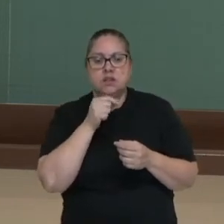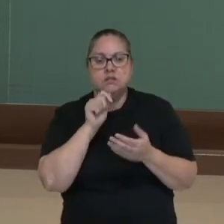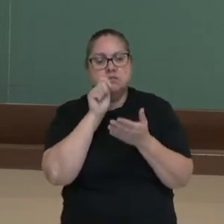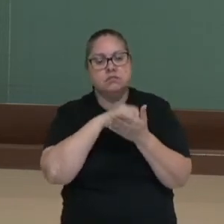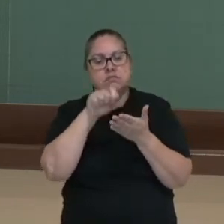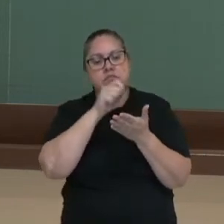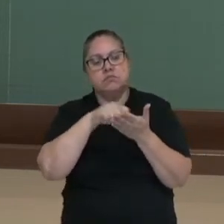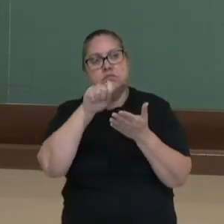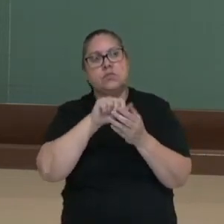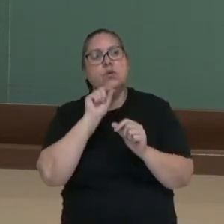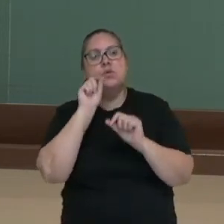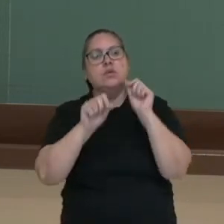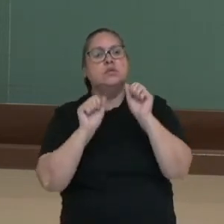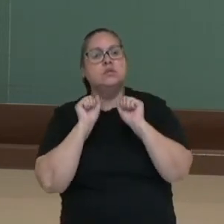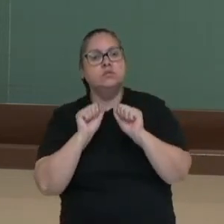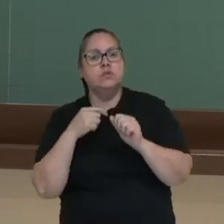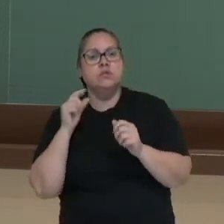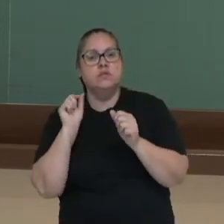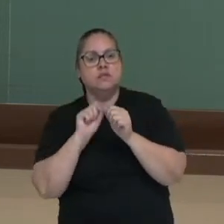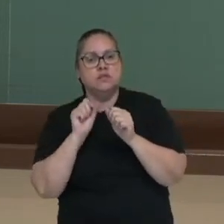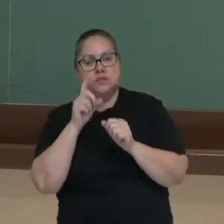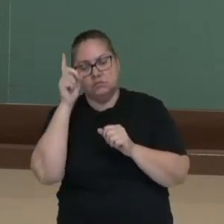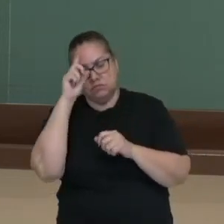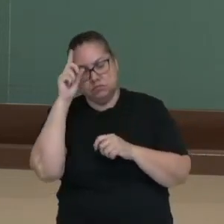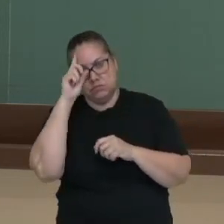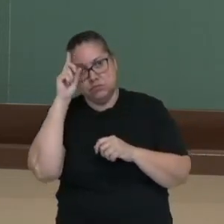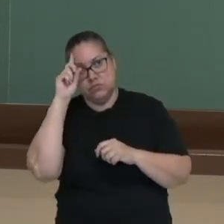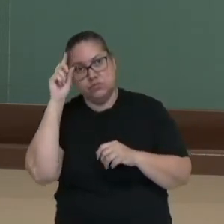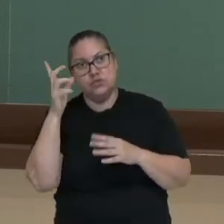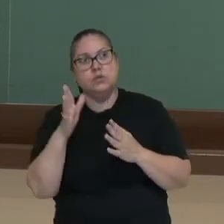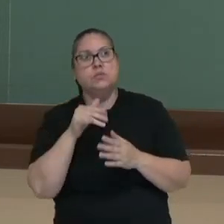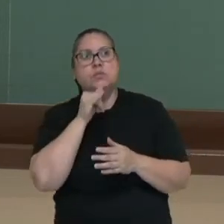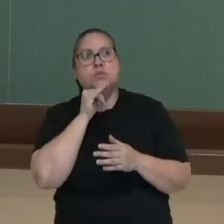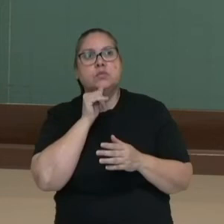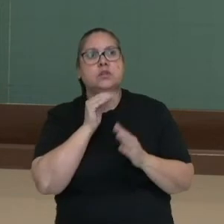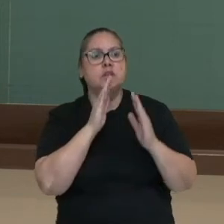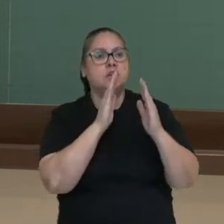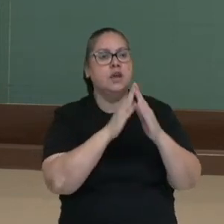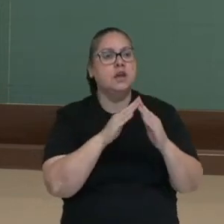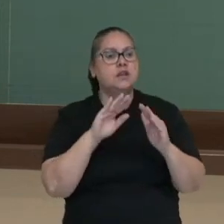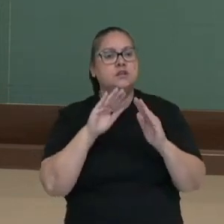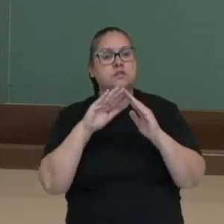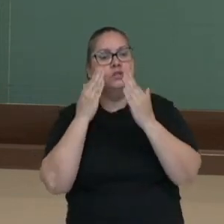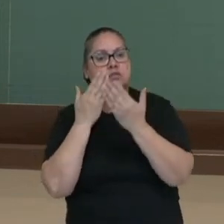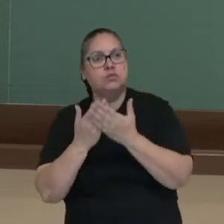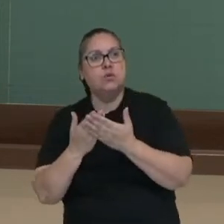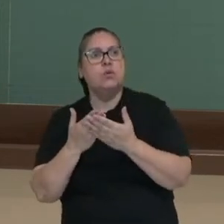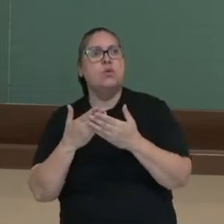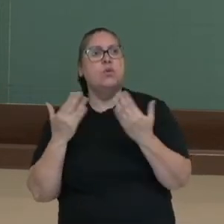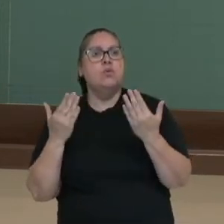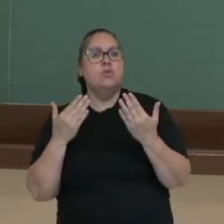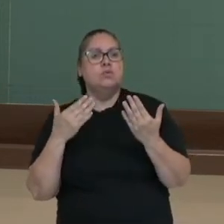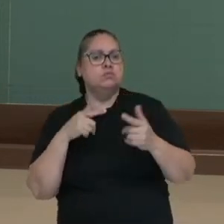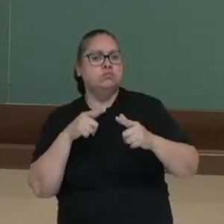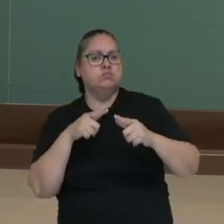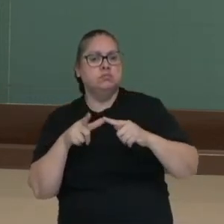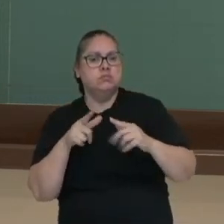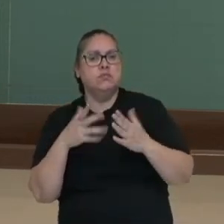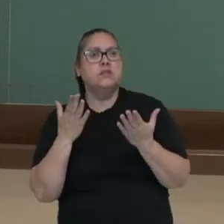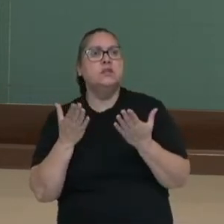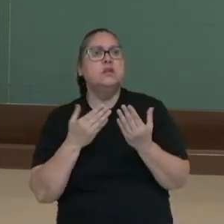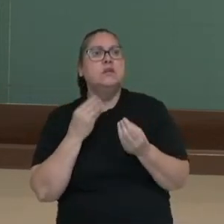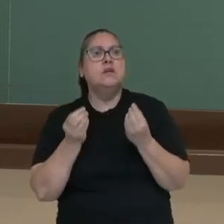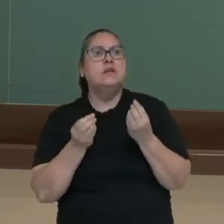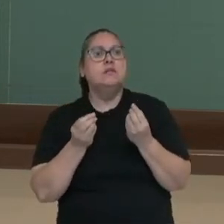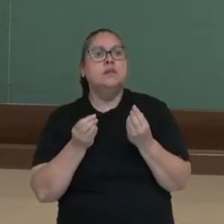Escreva você o que nós podemos fazer no nosso dia a dia, por exemplo, em casa ou na escola ou nas nossas atividades em geral,